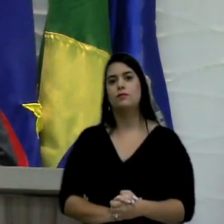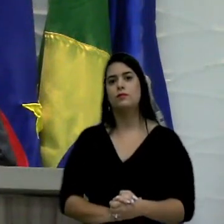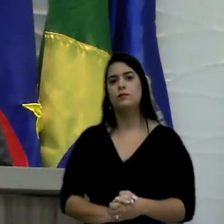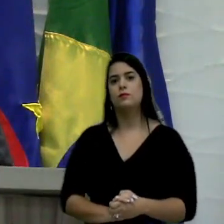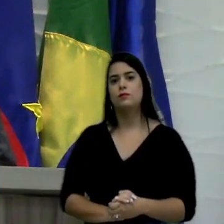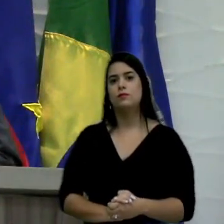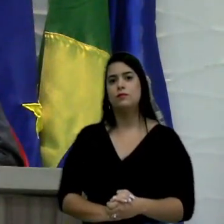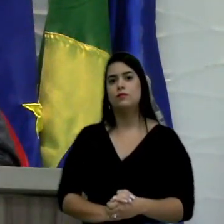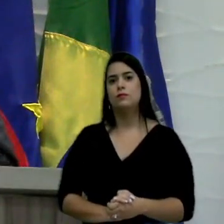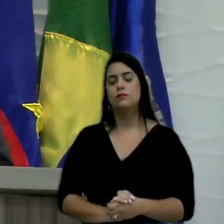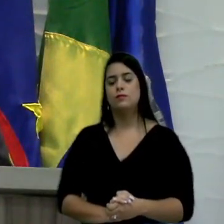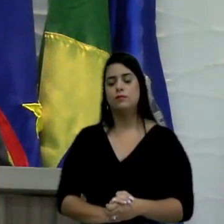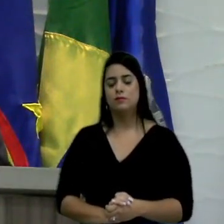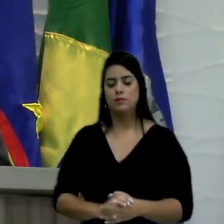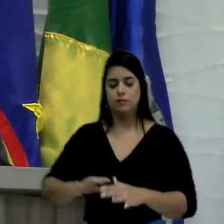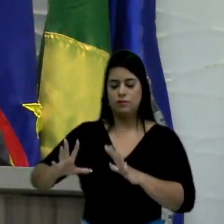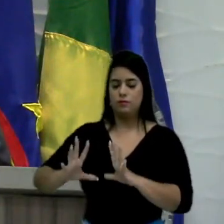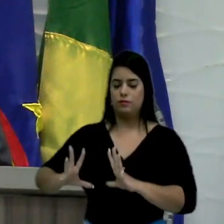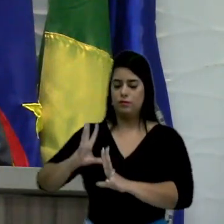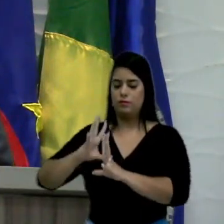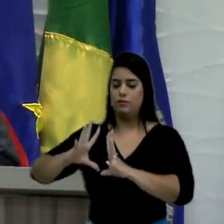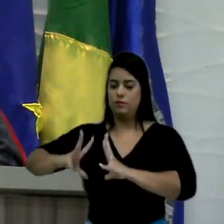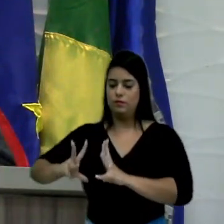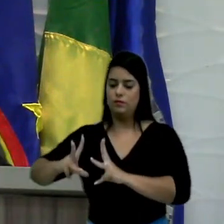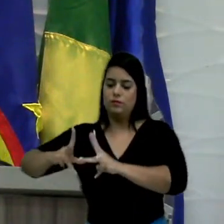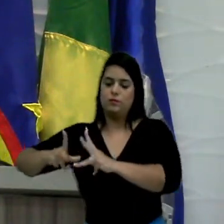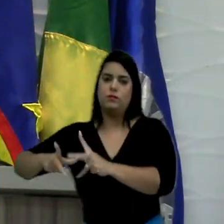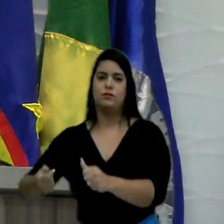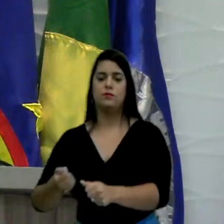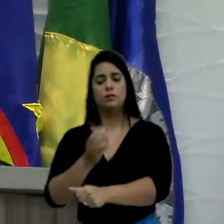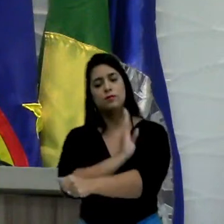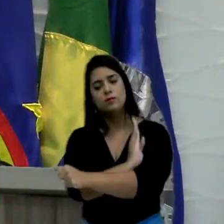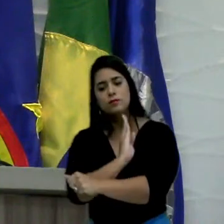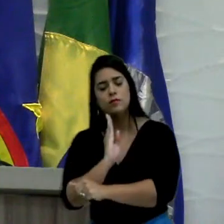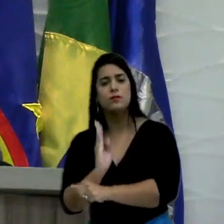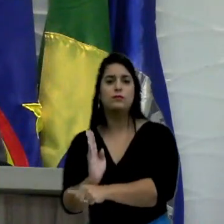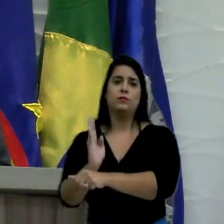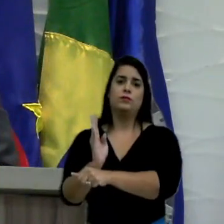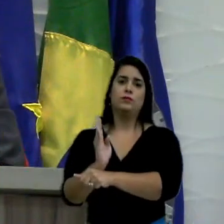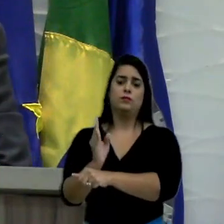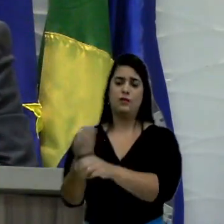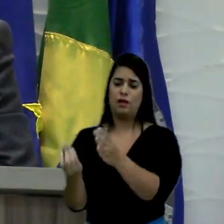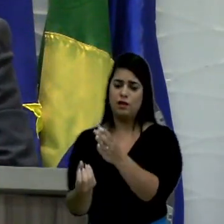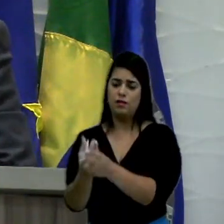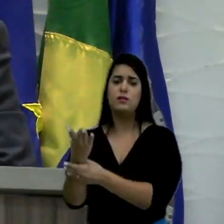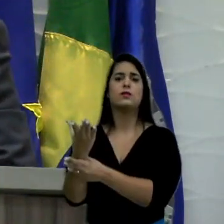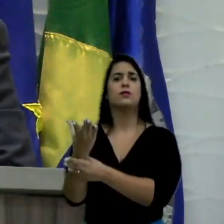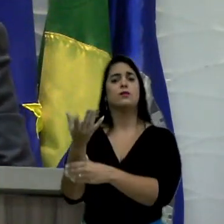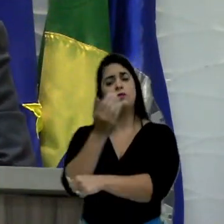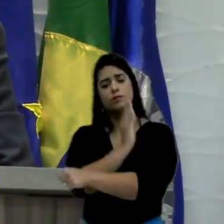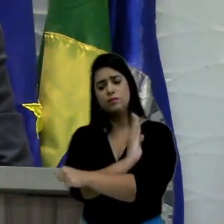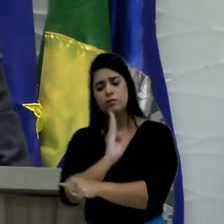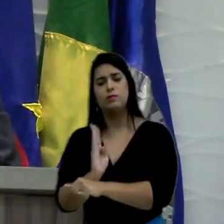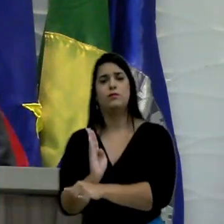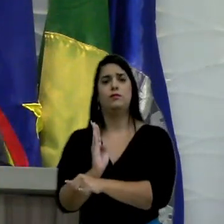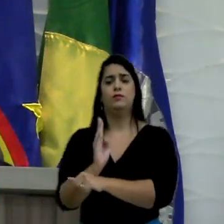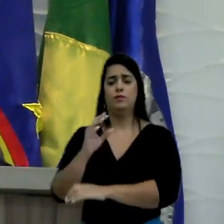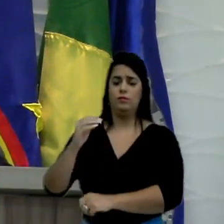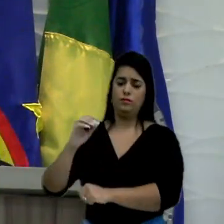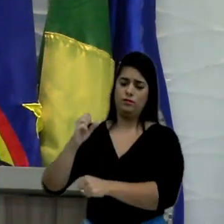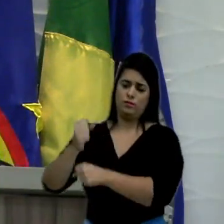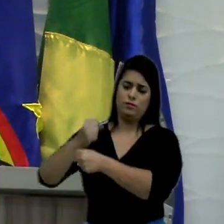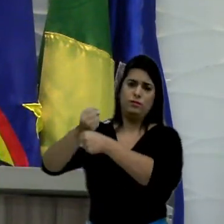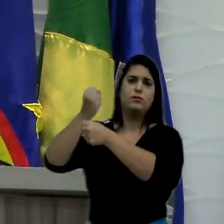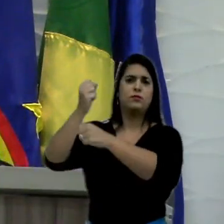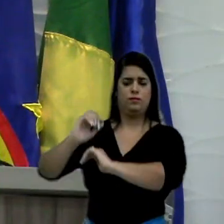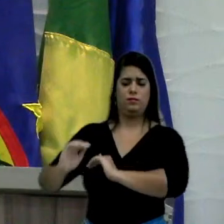quem colheu a palha, quem limpou açude, quem fez açude, e agora tentar coibir essa prática, a